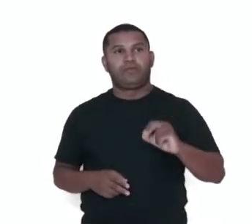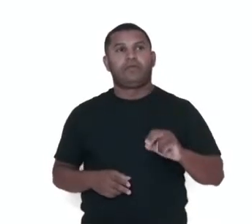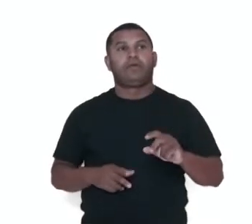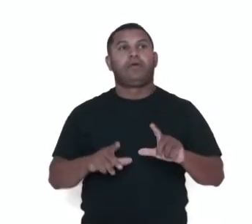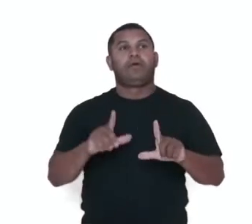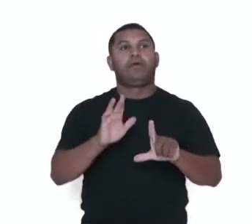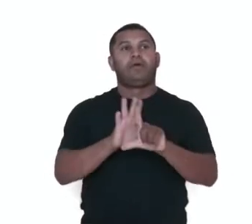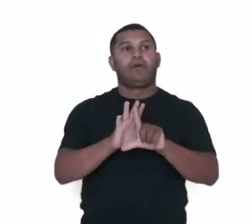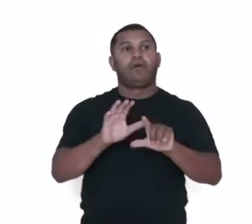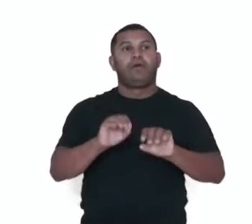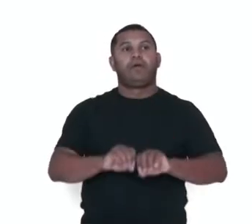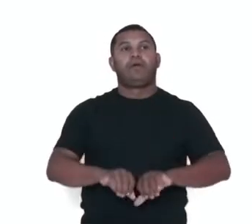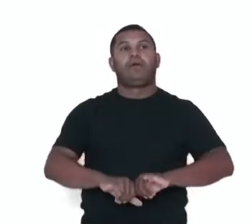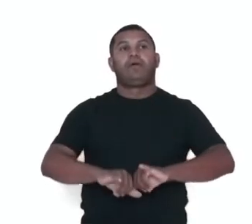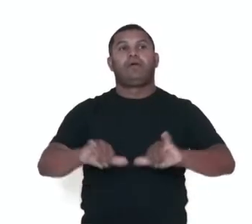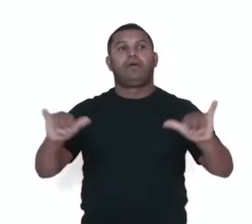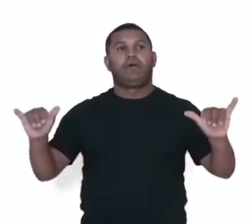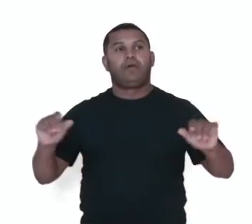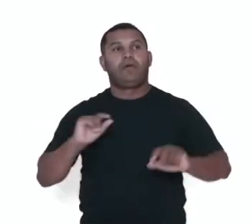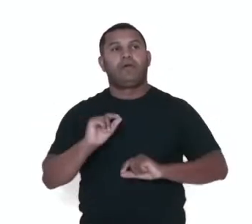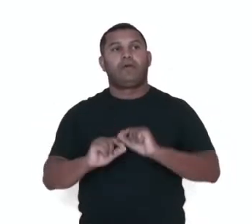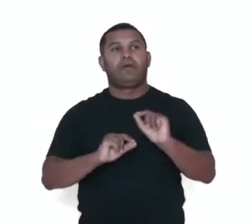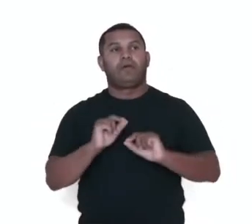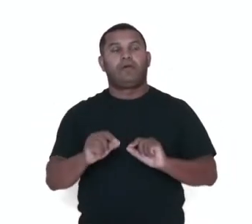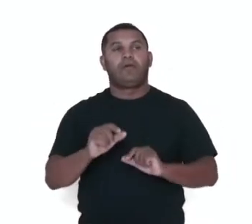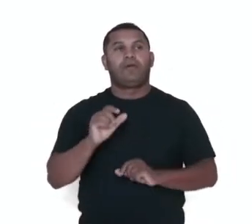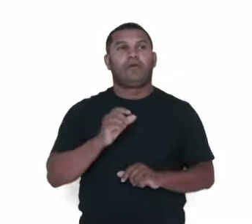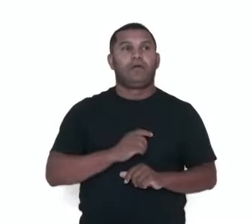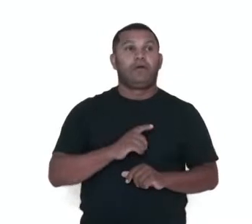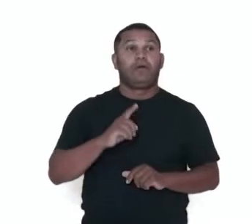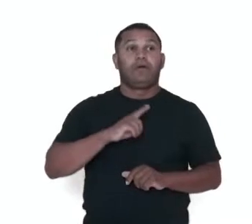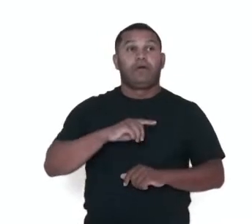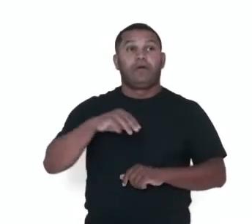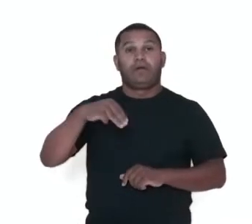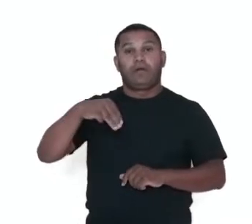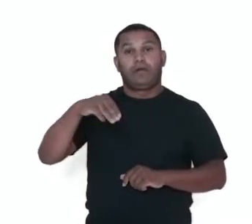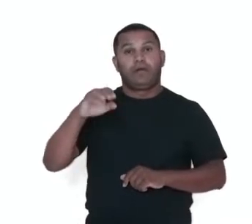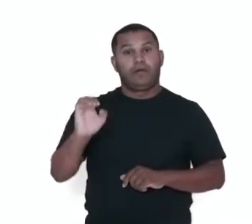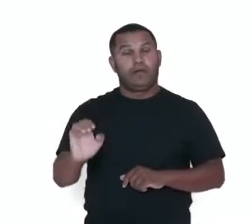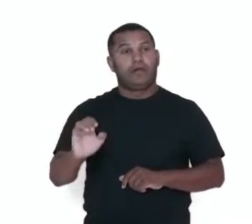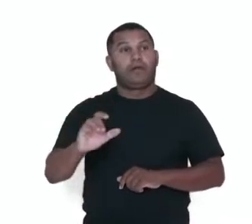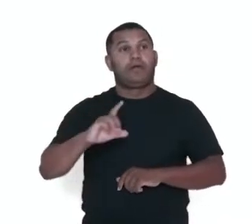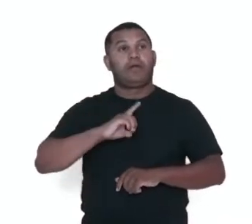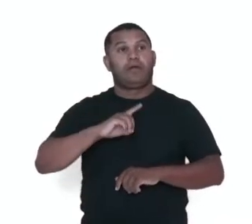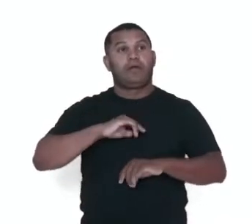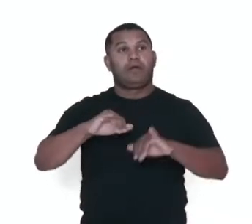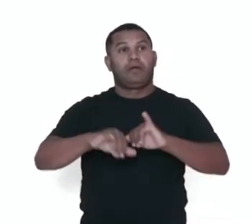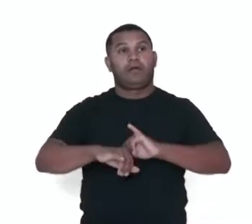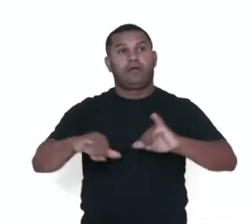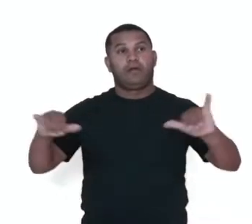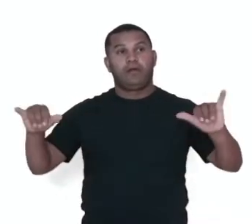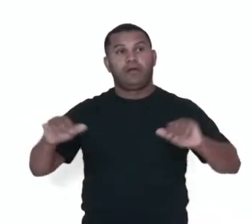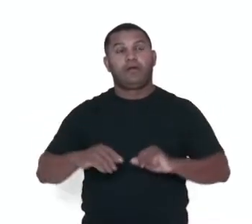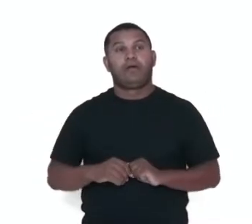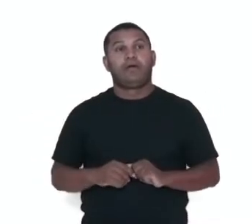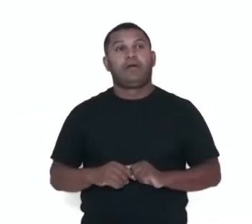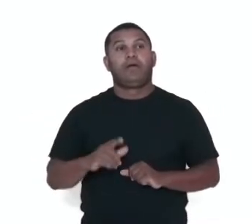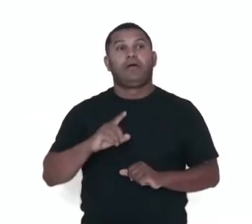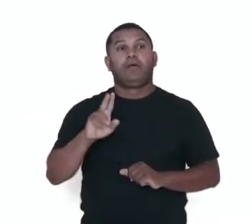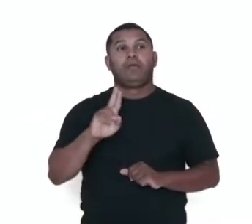básico. O secretário de Desenvolvimento da Infraestrutura da CPEC,